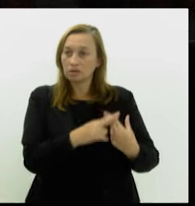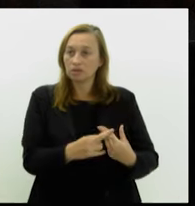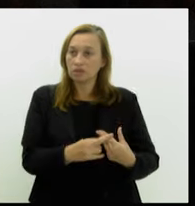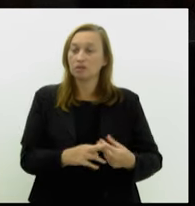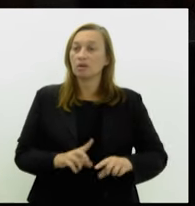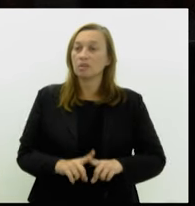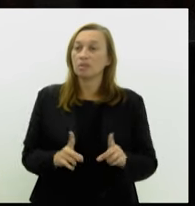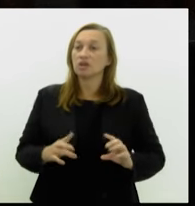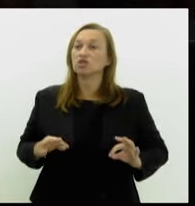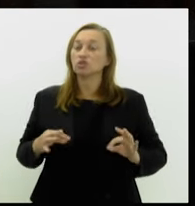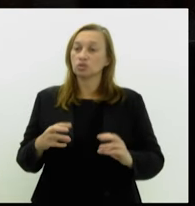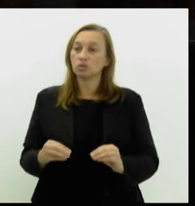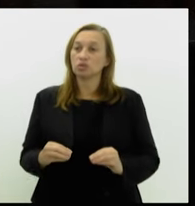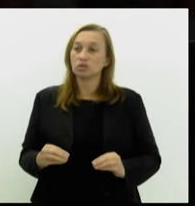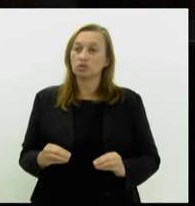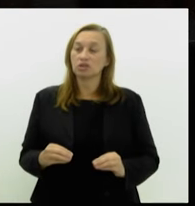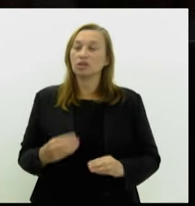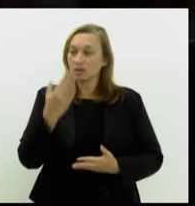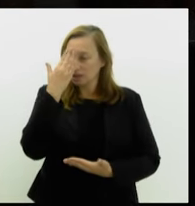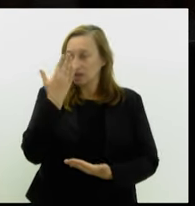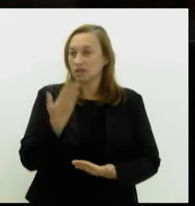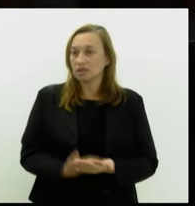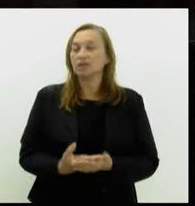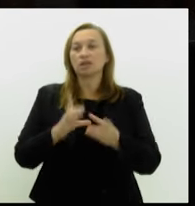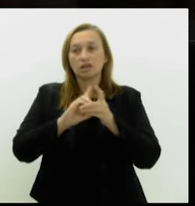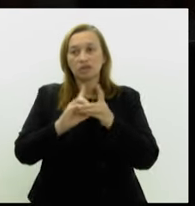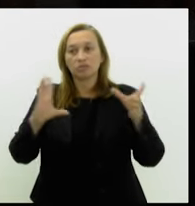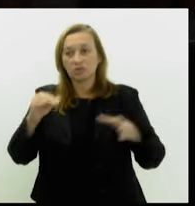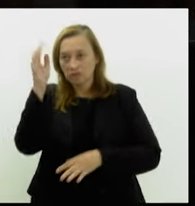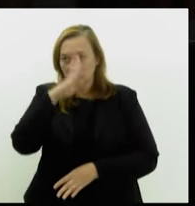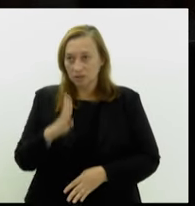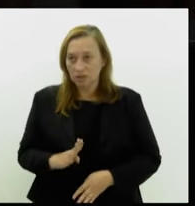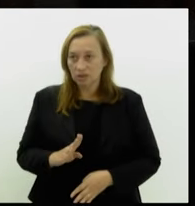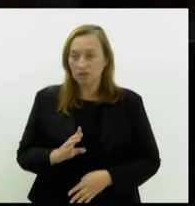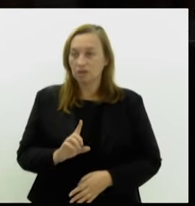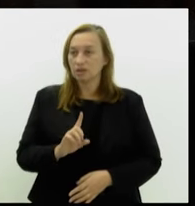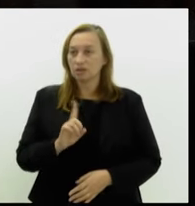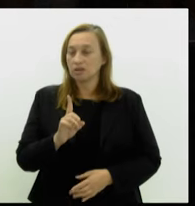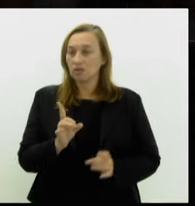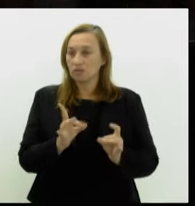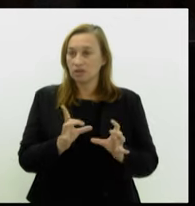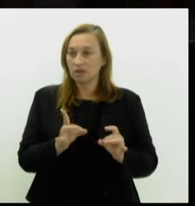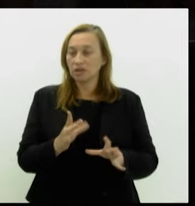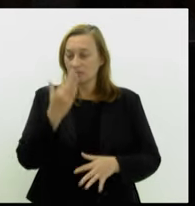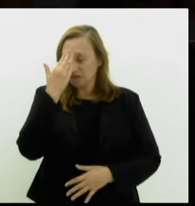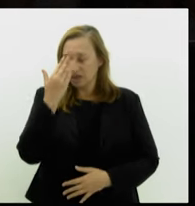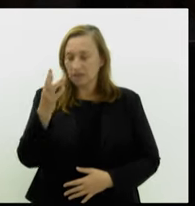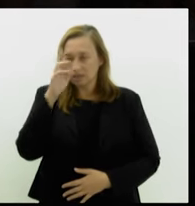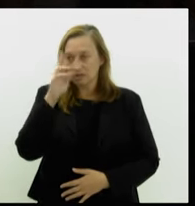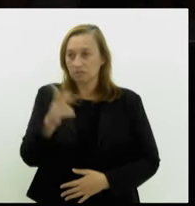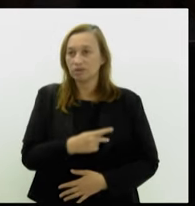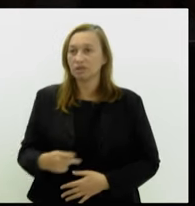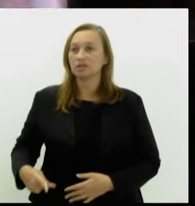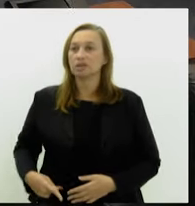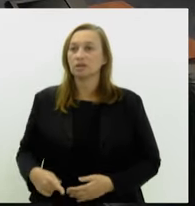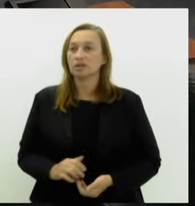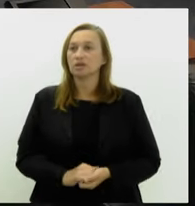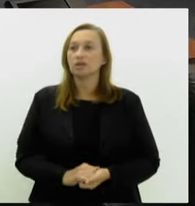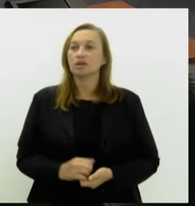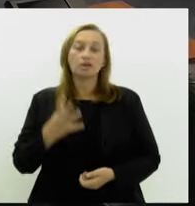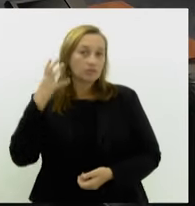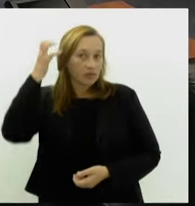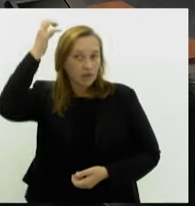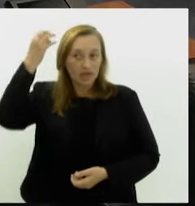mas, acima de tudo, acreditando que a democracia brasileira não está à venda. Muito obrigada, senhora presidente.